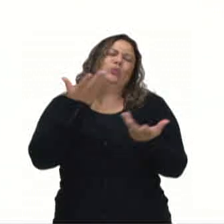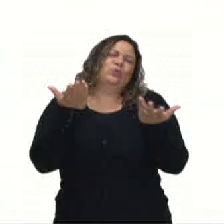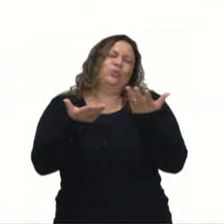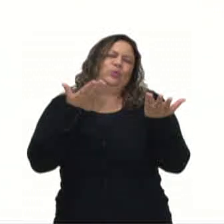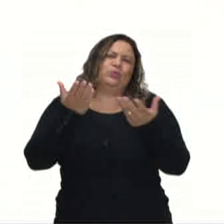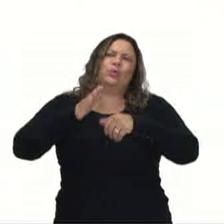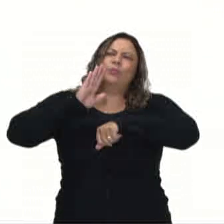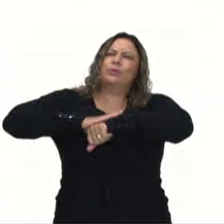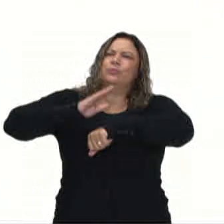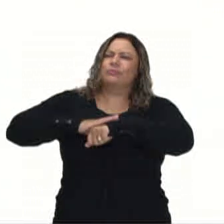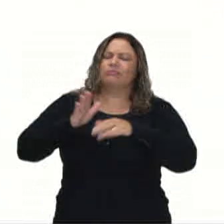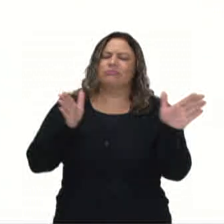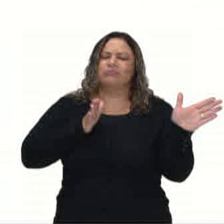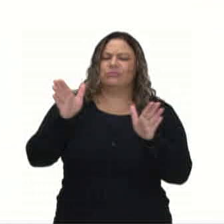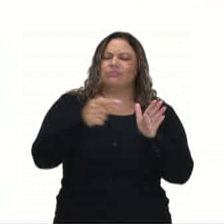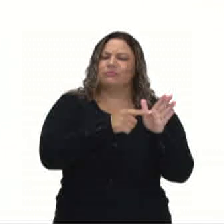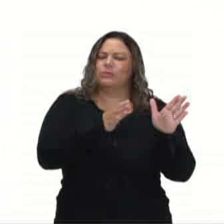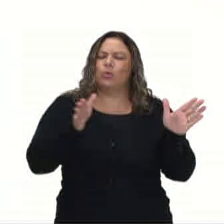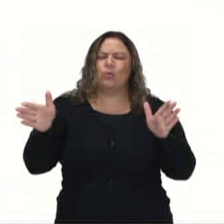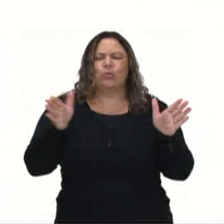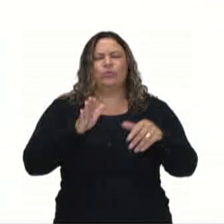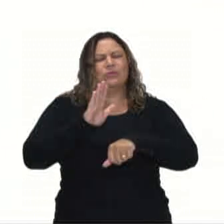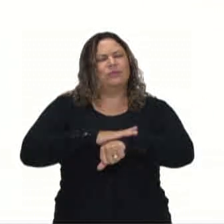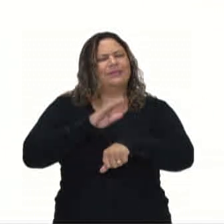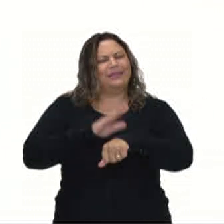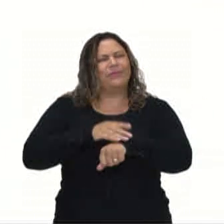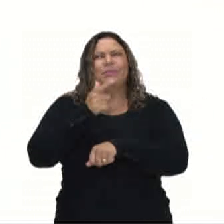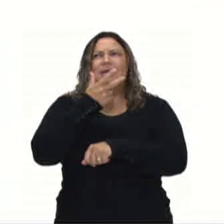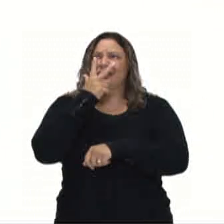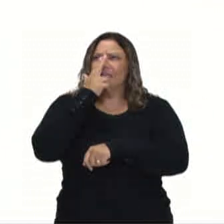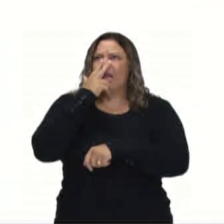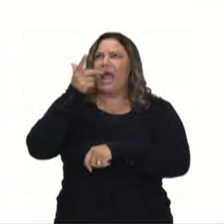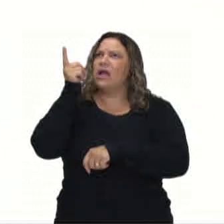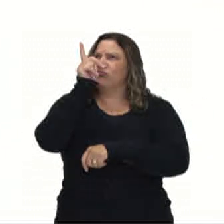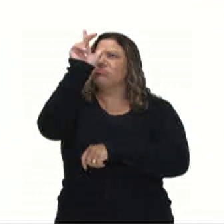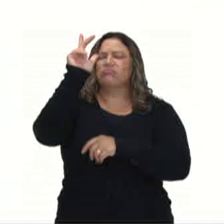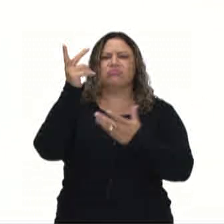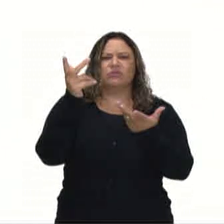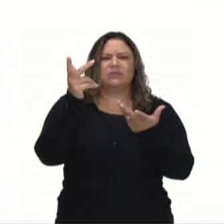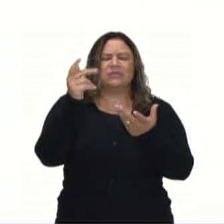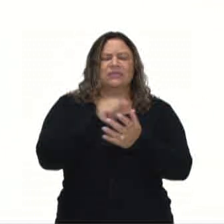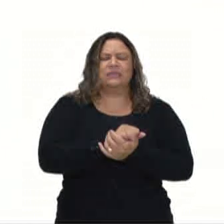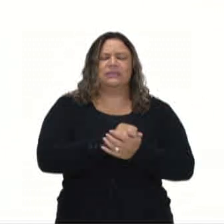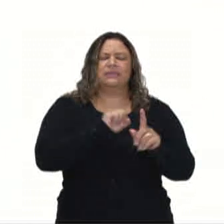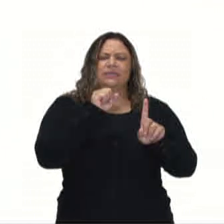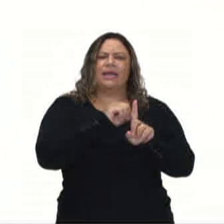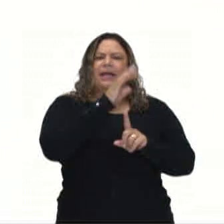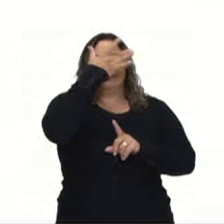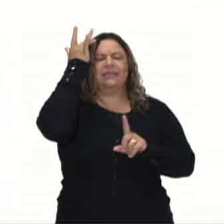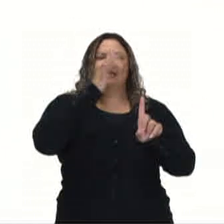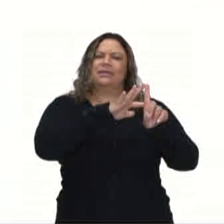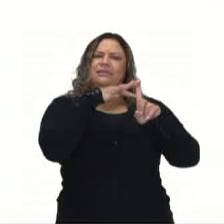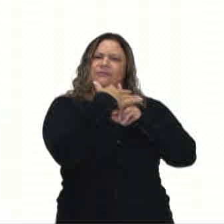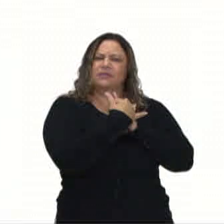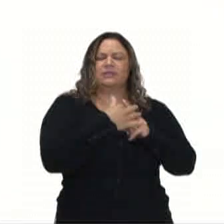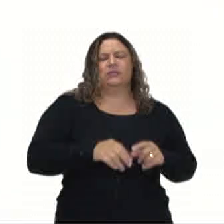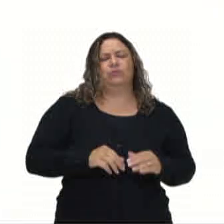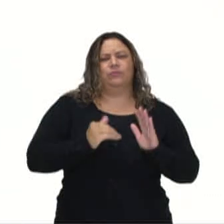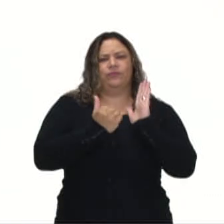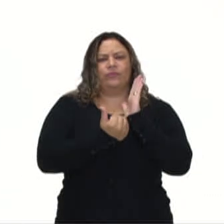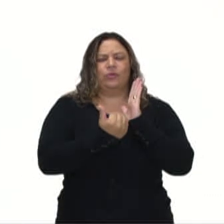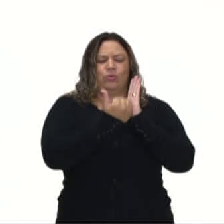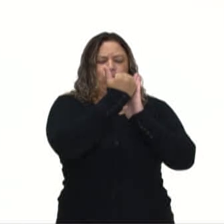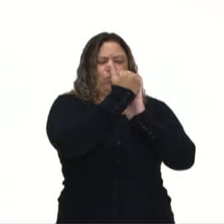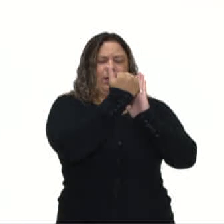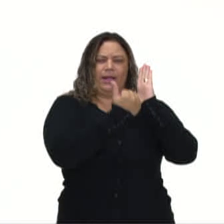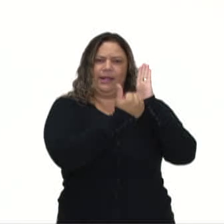o tempo, pois eu acho uma grande conquista da civilização. Você entra no elevador, o senhor do 903 entra